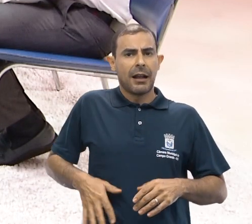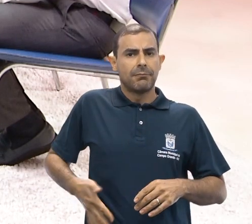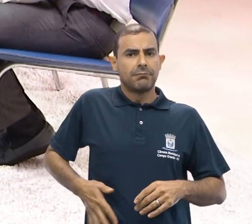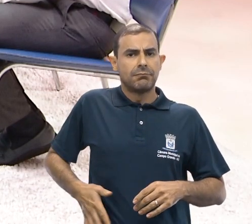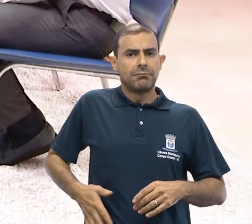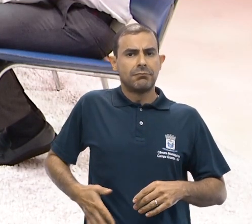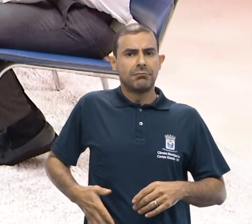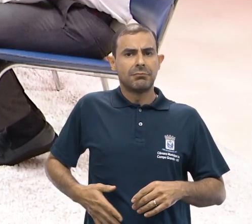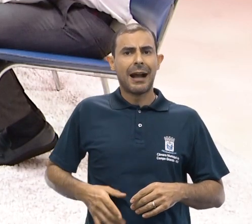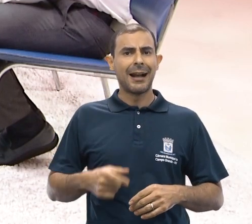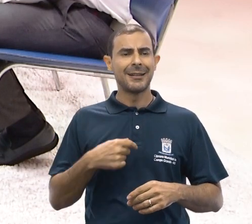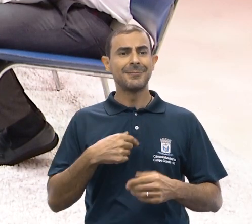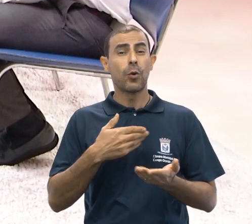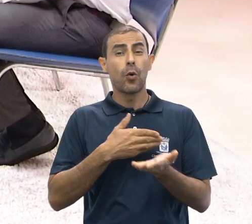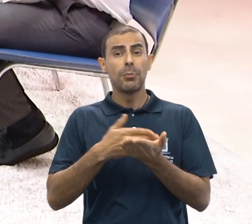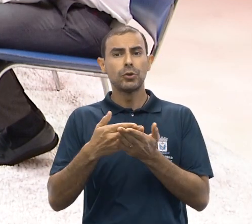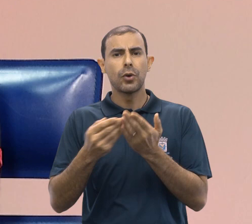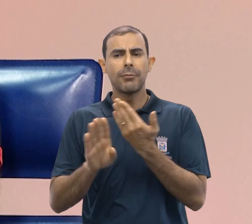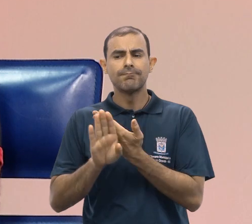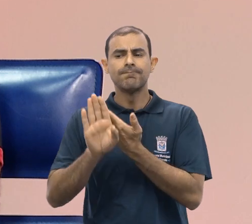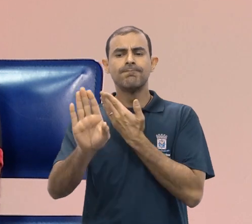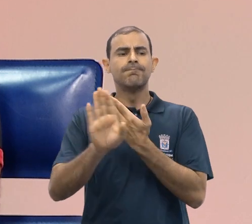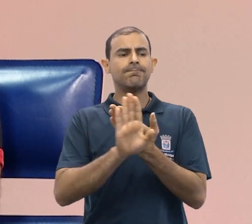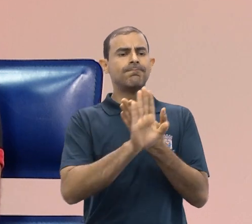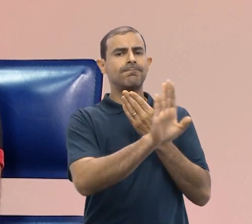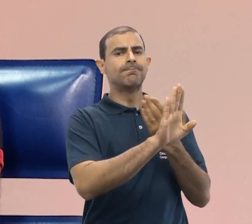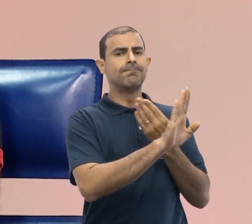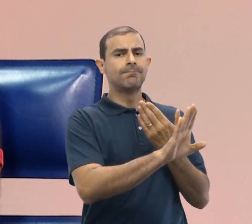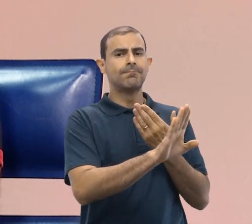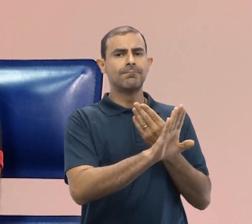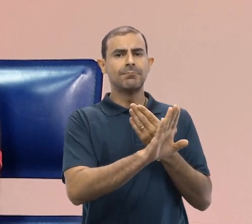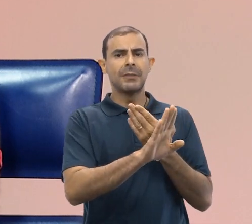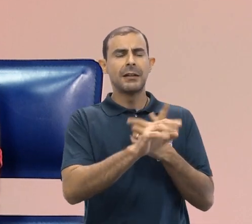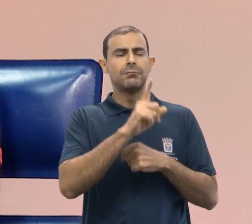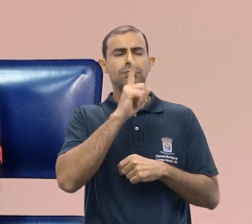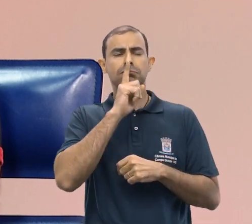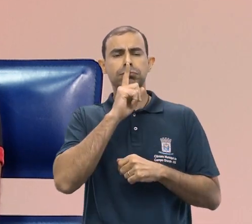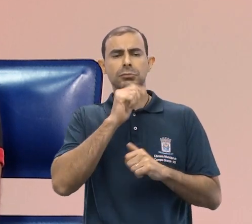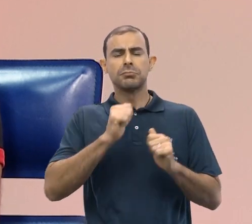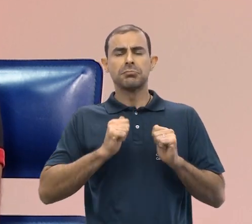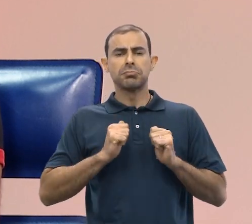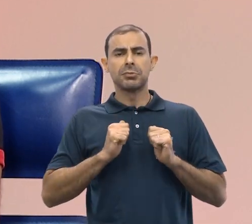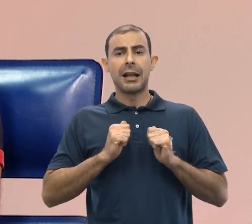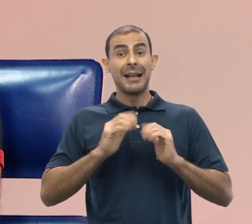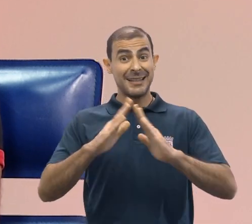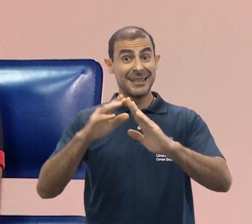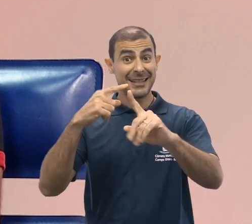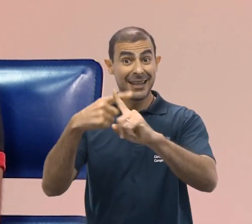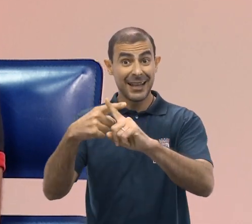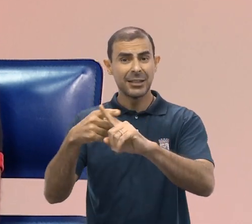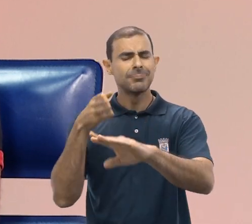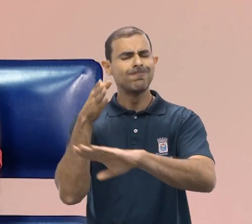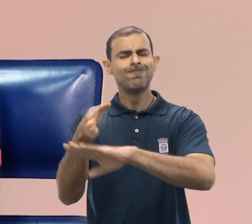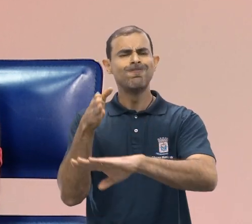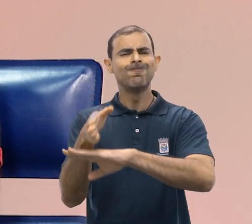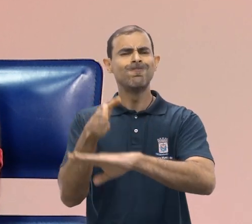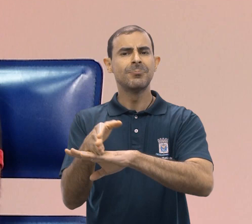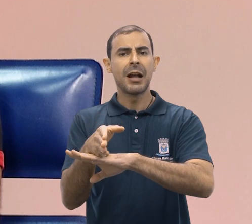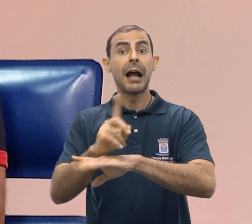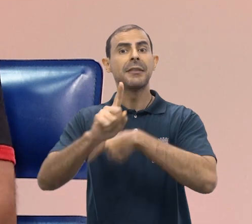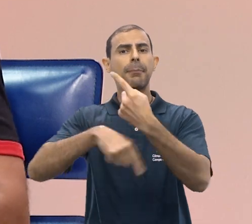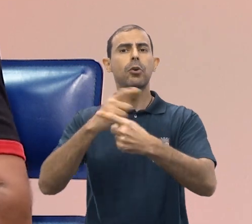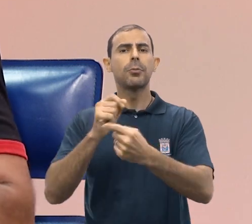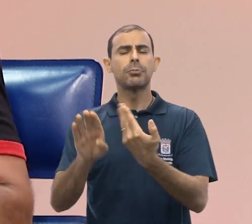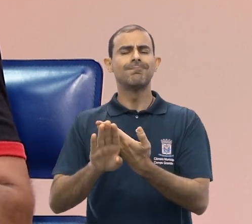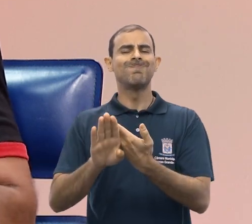se ausentar do convívio social. O meu pai, que é muito ligado à igreja, né? Ele começou a não querer mais ir na missa, ele não queria,